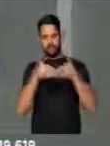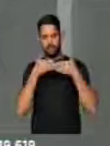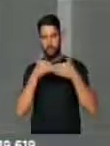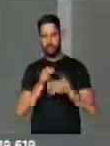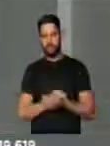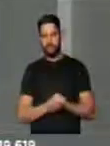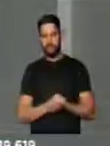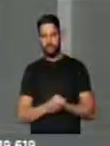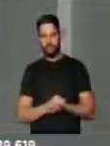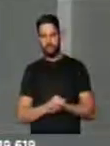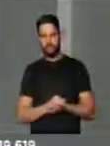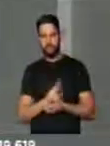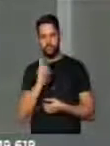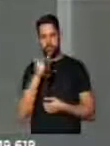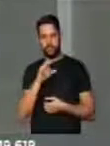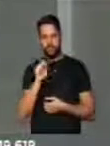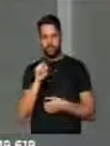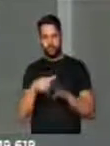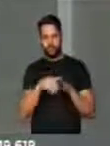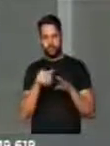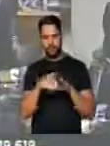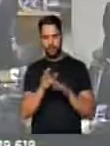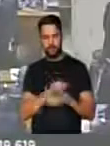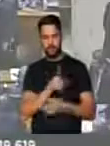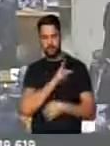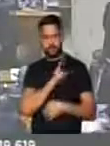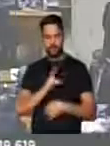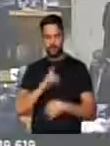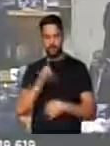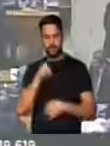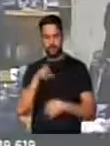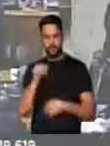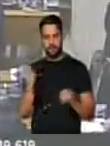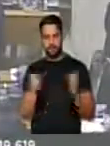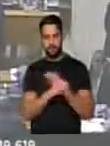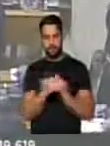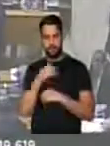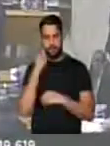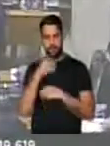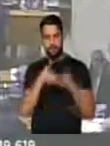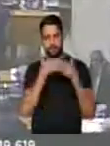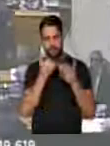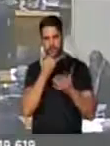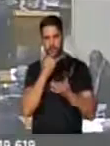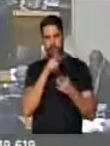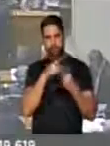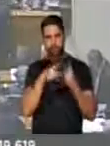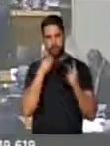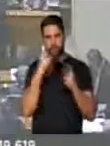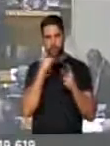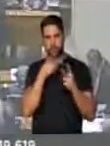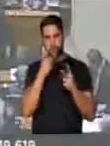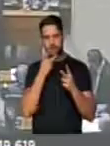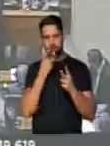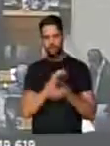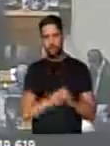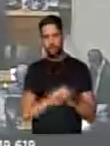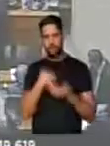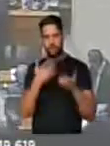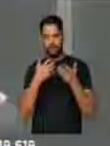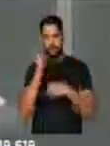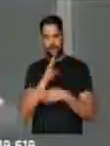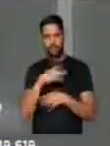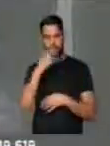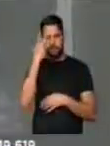gentileza. Érica Cocai. PHS orienta. Presidente, painel, deputado Danilo, tem que encerrar, deputado, por favor. Presidente, Rodrigo, os outros deputados querem falar. Eu quero o Brasil